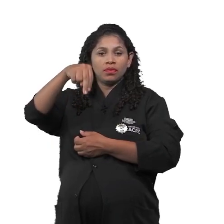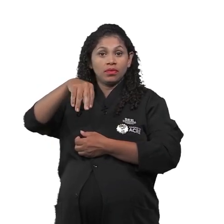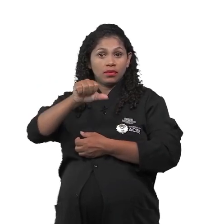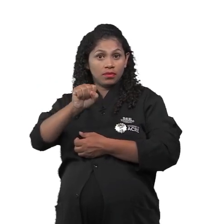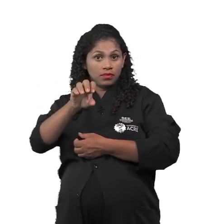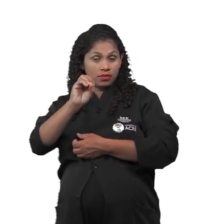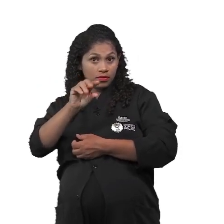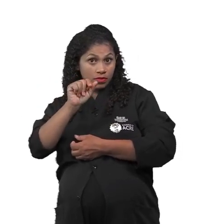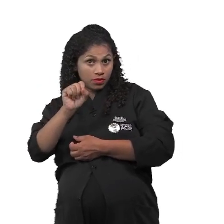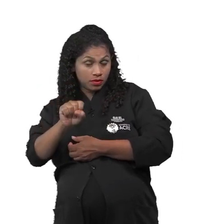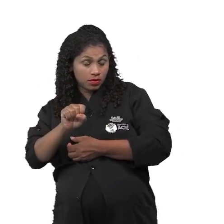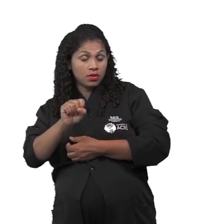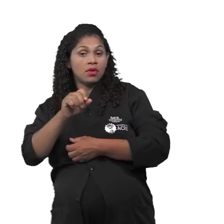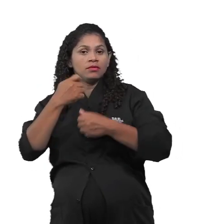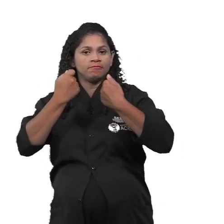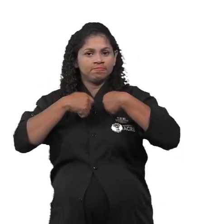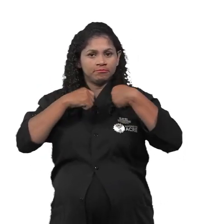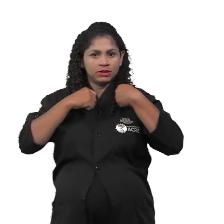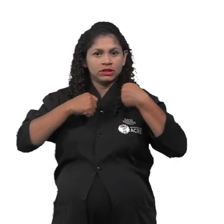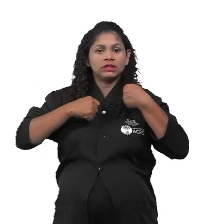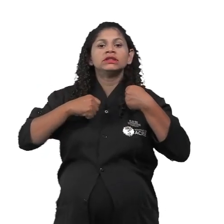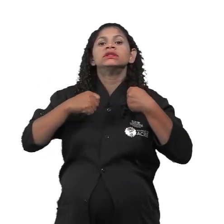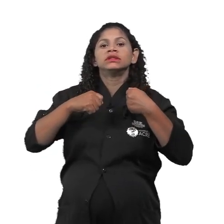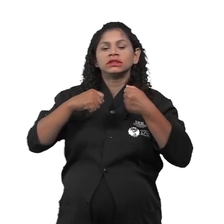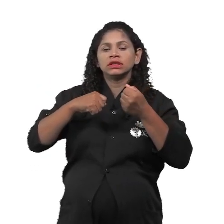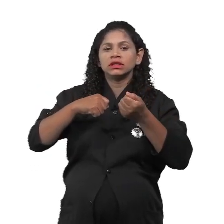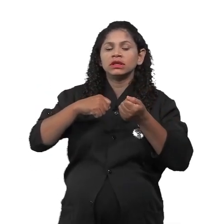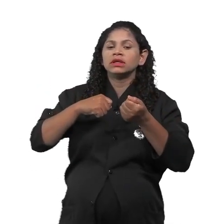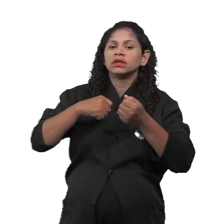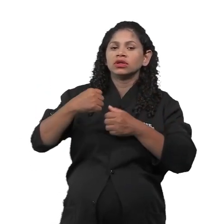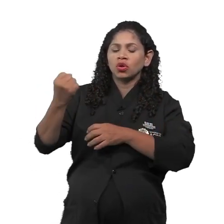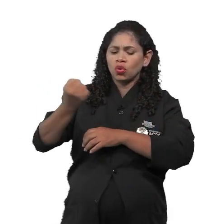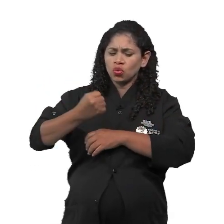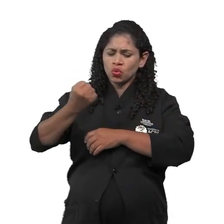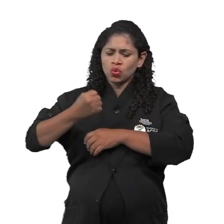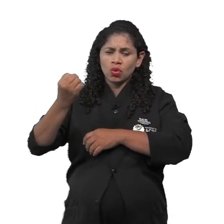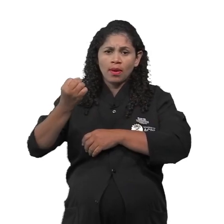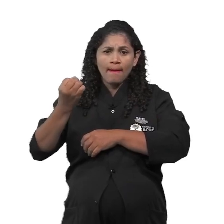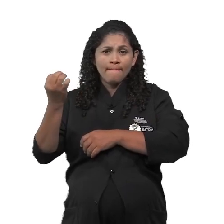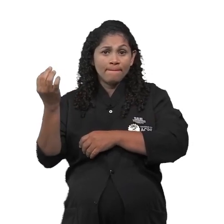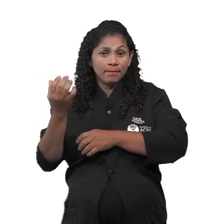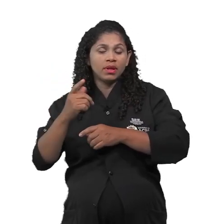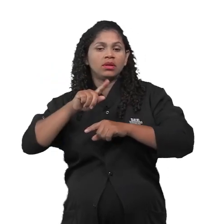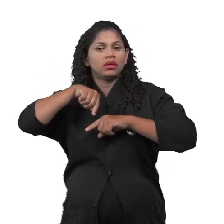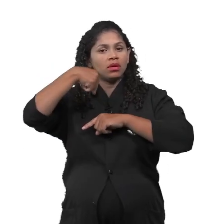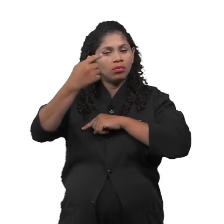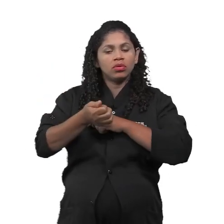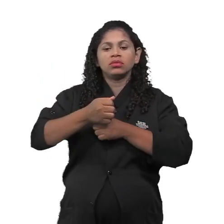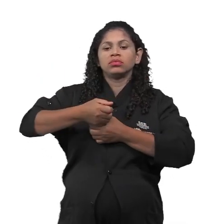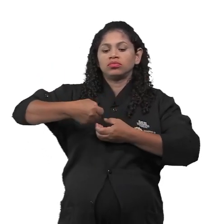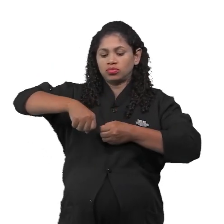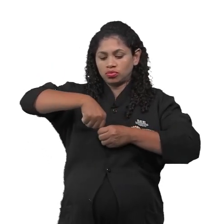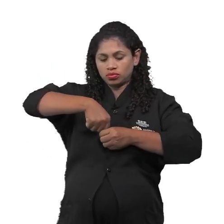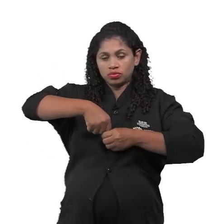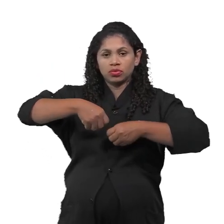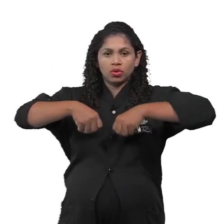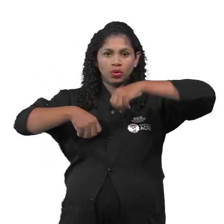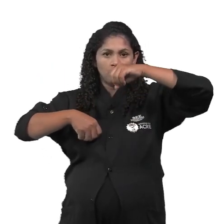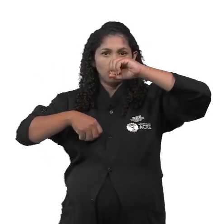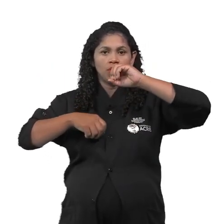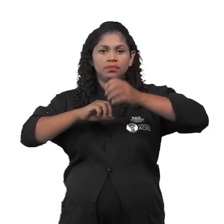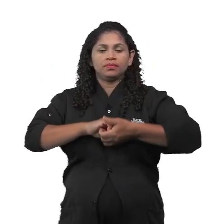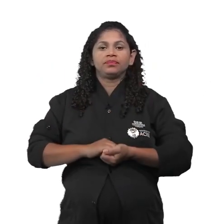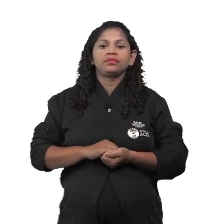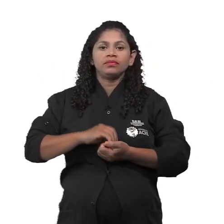precisa diluir ali no pó, e aí a gente vai ter as suspensões. E nas formas semissólidas, a gente tem os cremes,